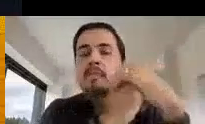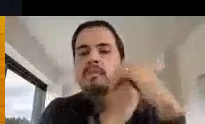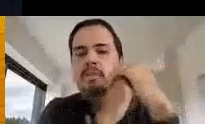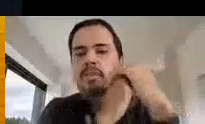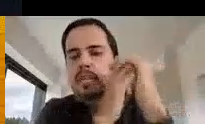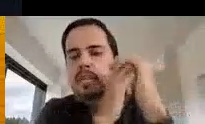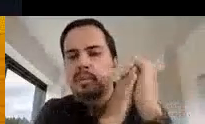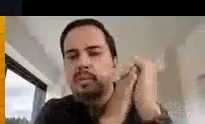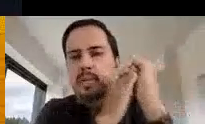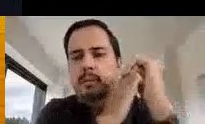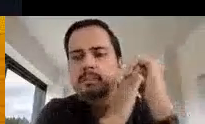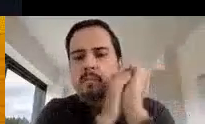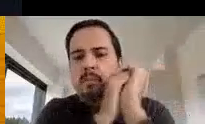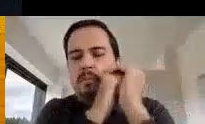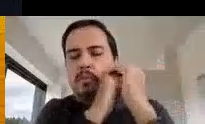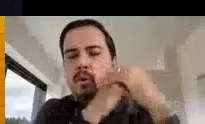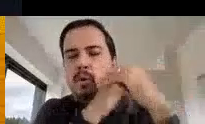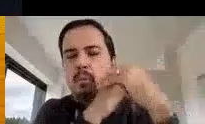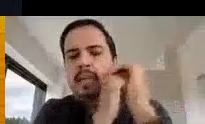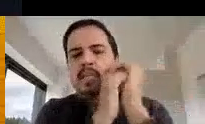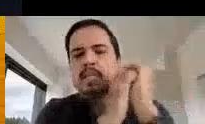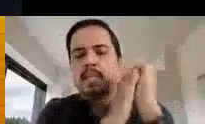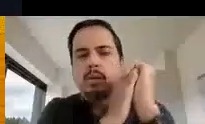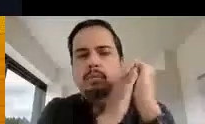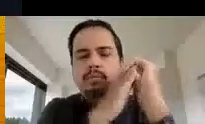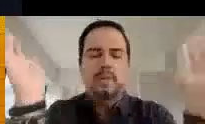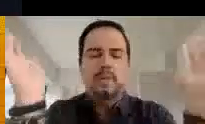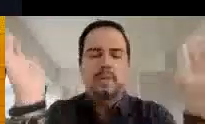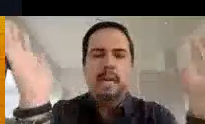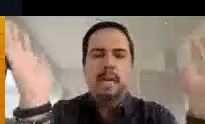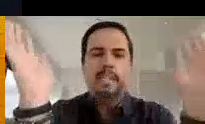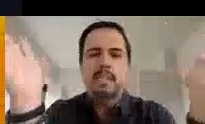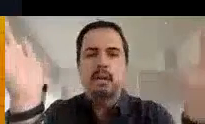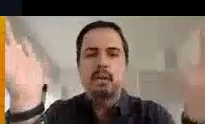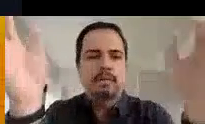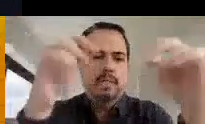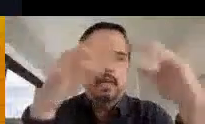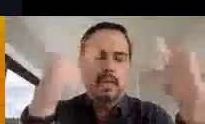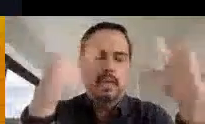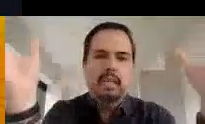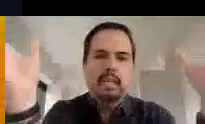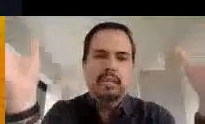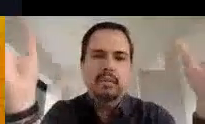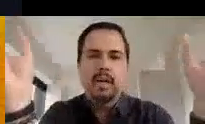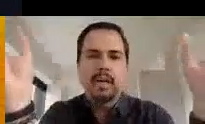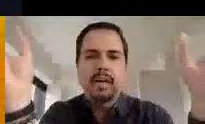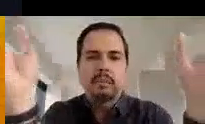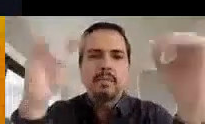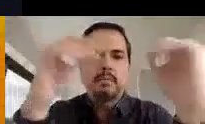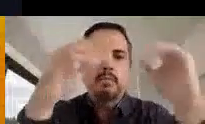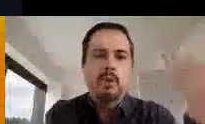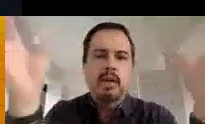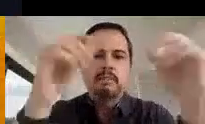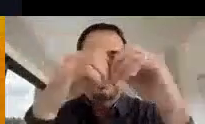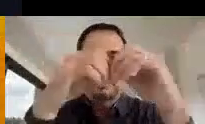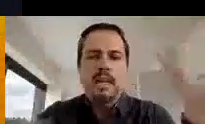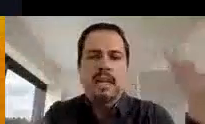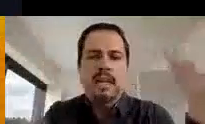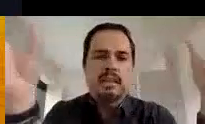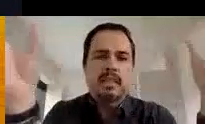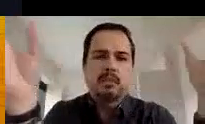cliente. Mas vamos dizer que você mudou o marketing digital. Você não fazia marketing digital, você fazia aquele marketingzinho lá, meia